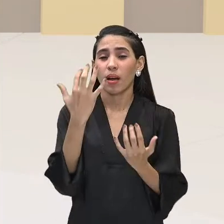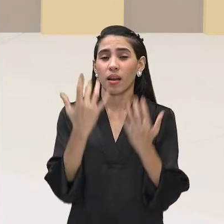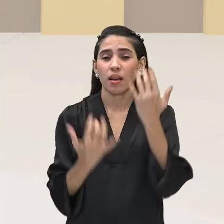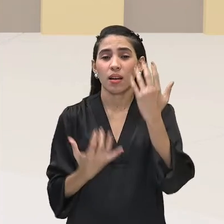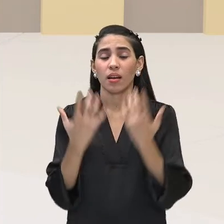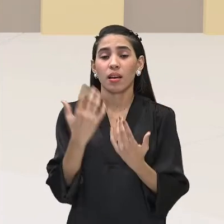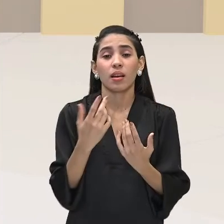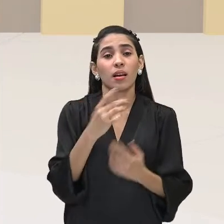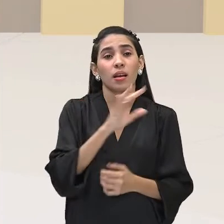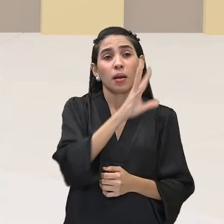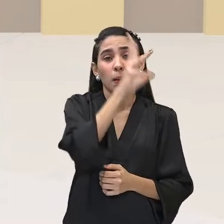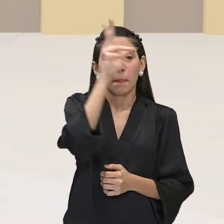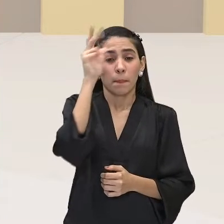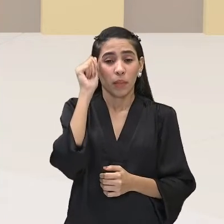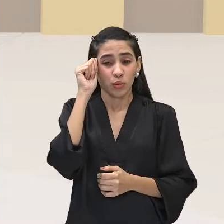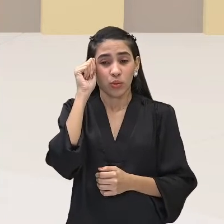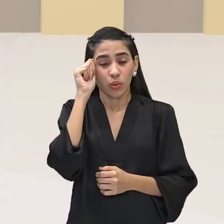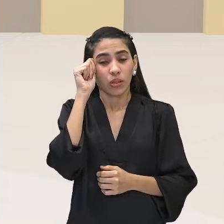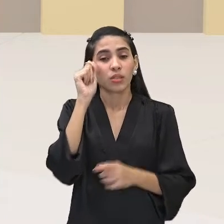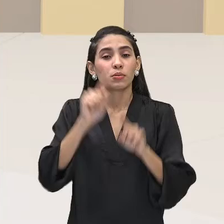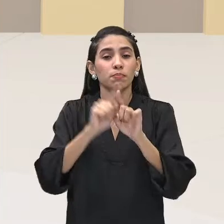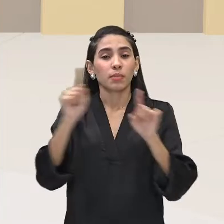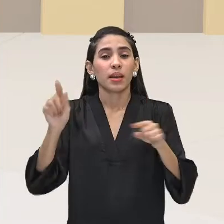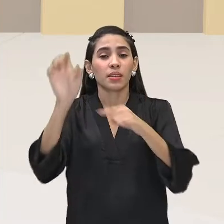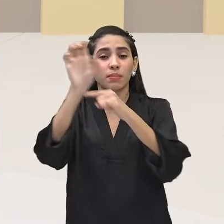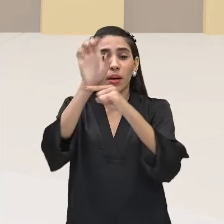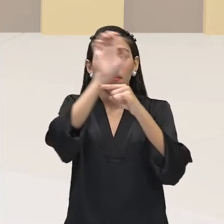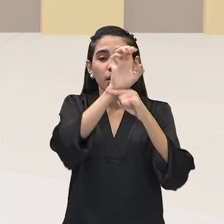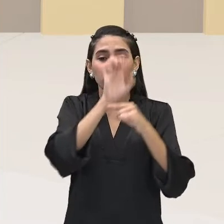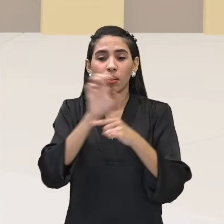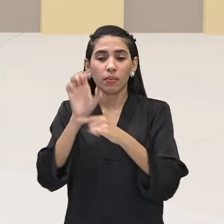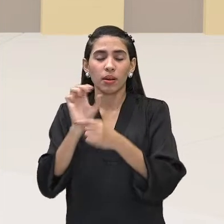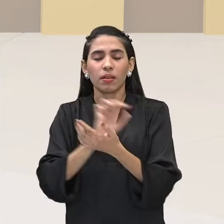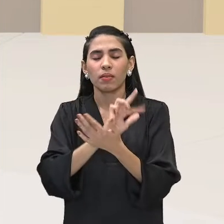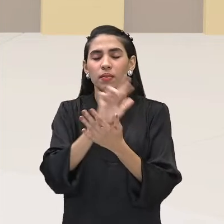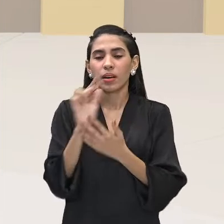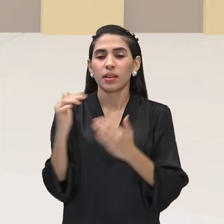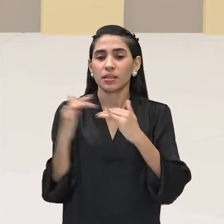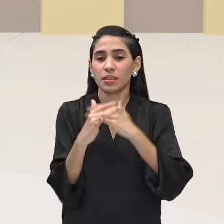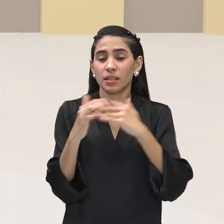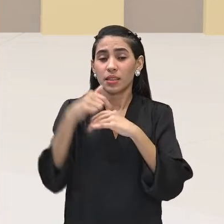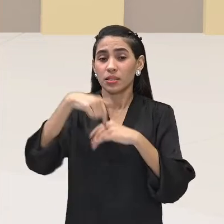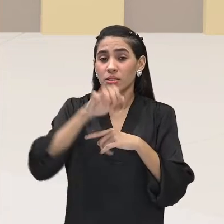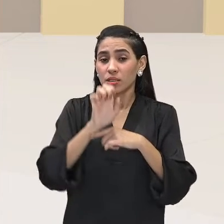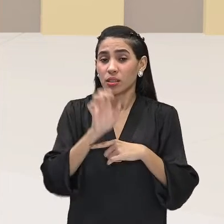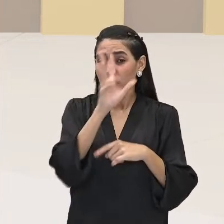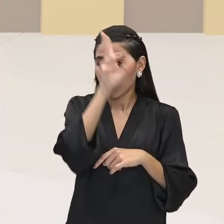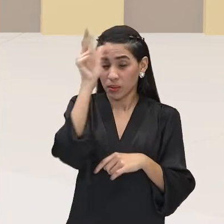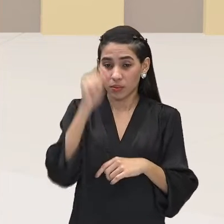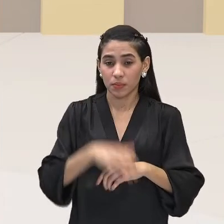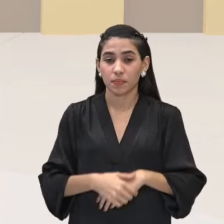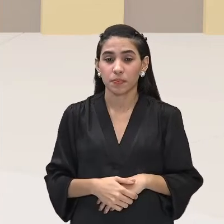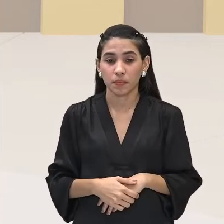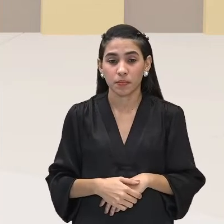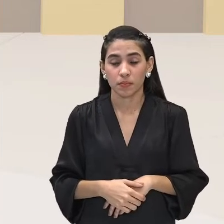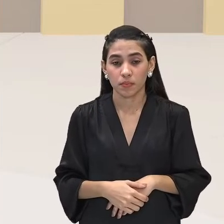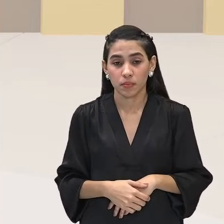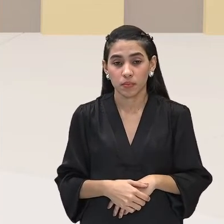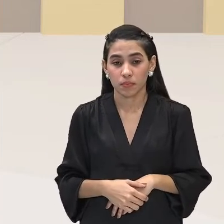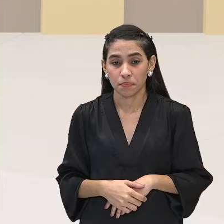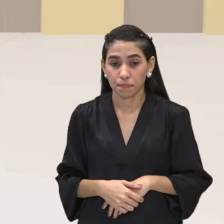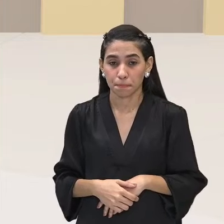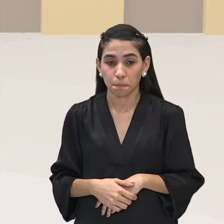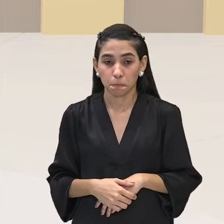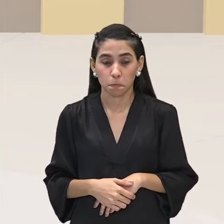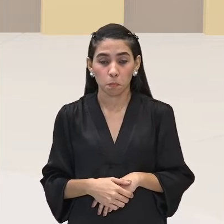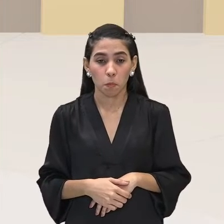como também outros estados, né, não só o Amazonas, mas várias cidades do estado do Amazonas e estados vizinhos também. E